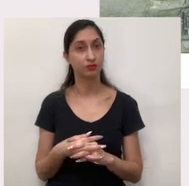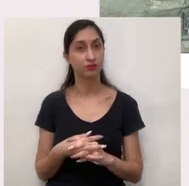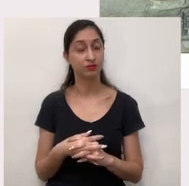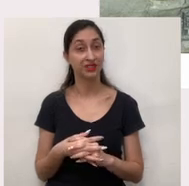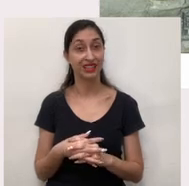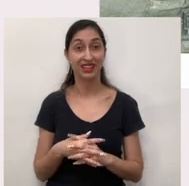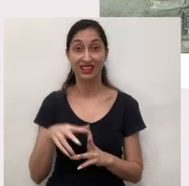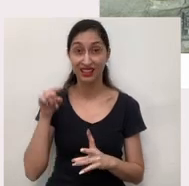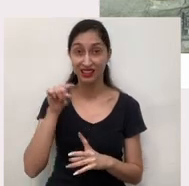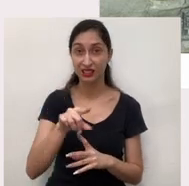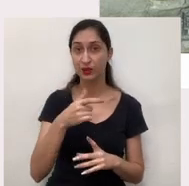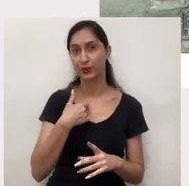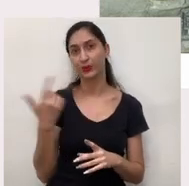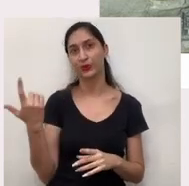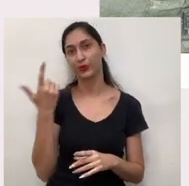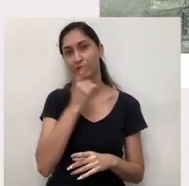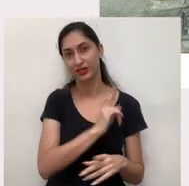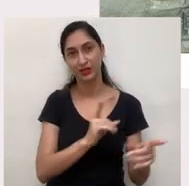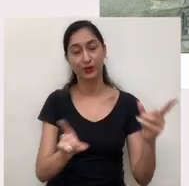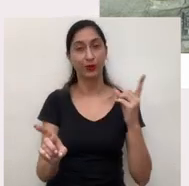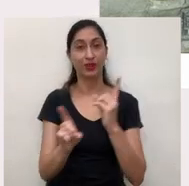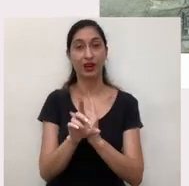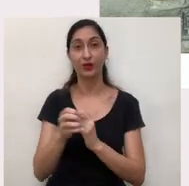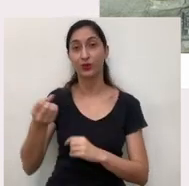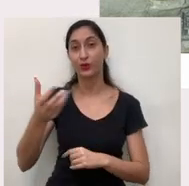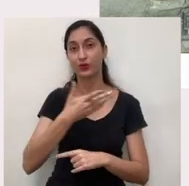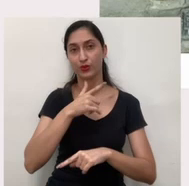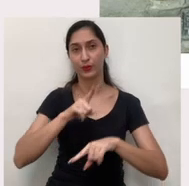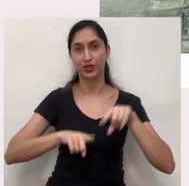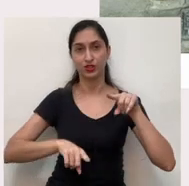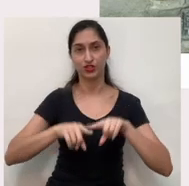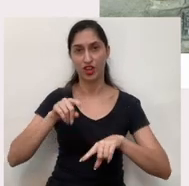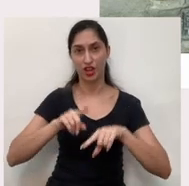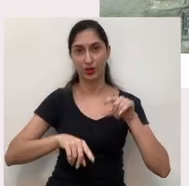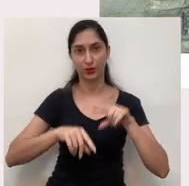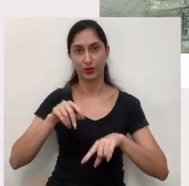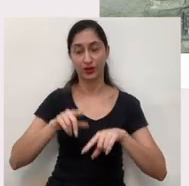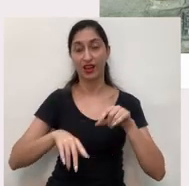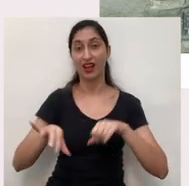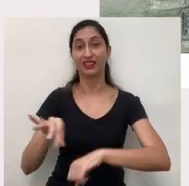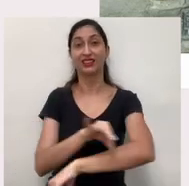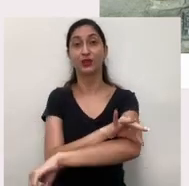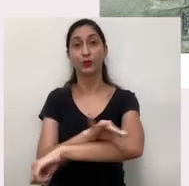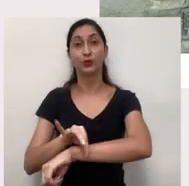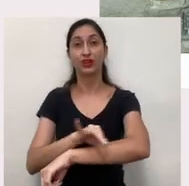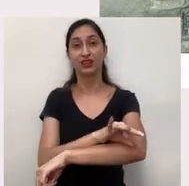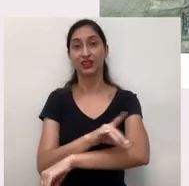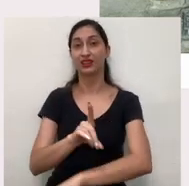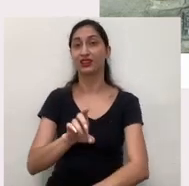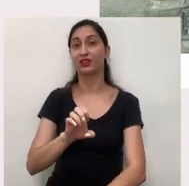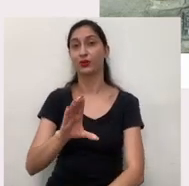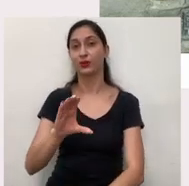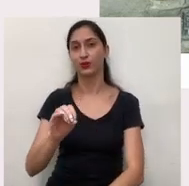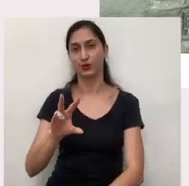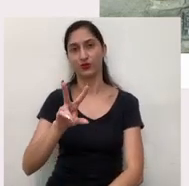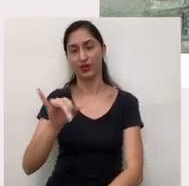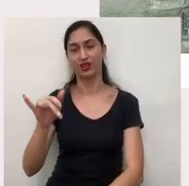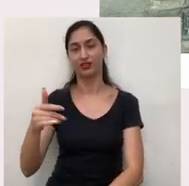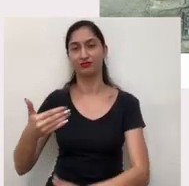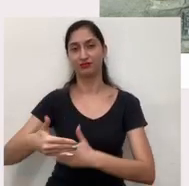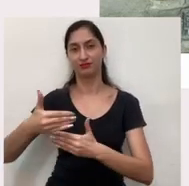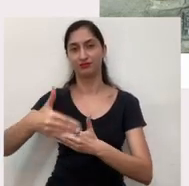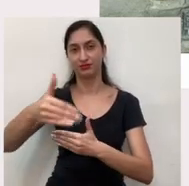foi aí que eu encontrei, né, esse novo objeto, que foi a arquitetura deco, que a gente ainda vai